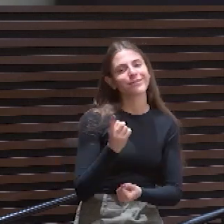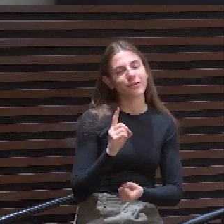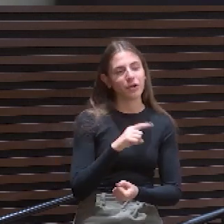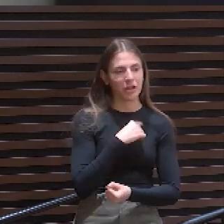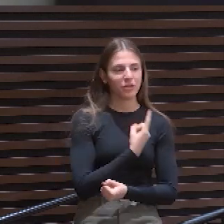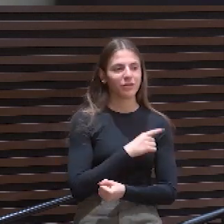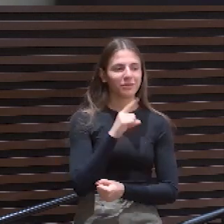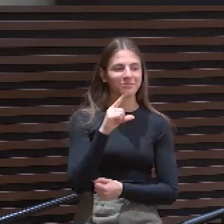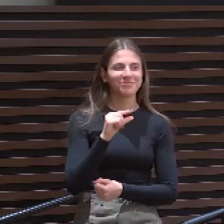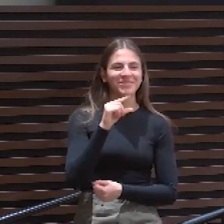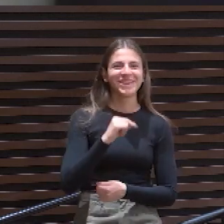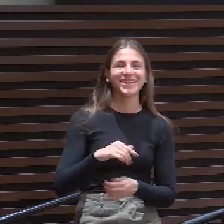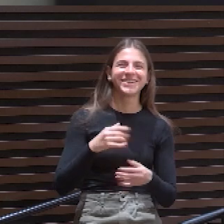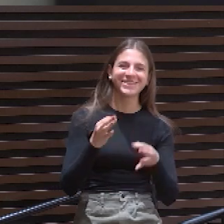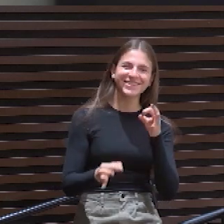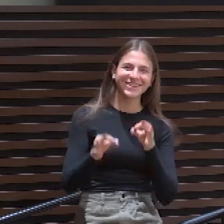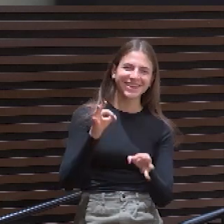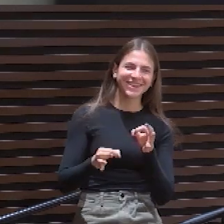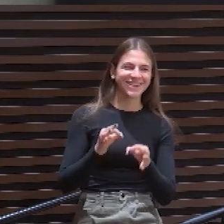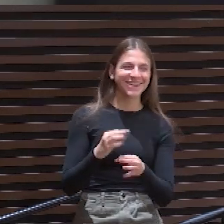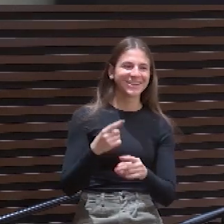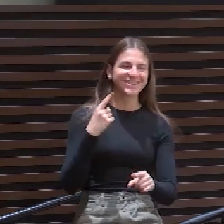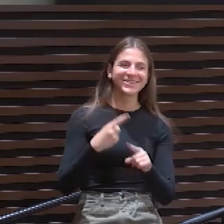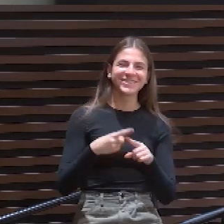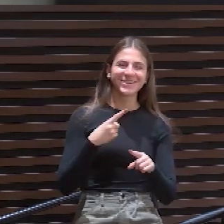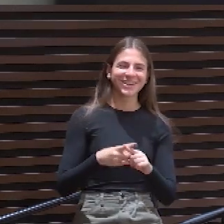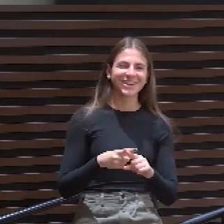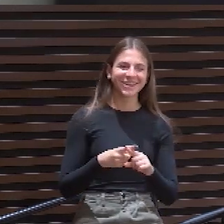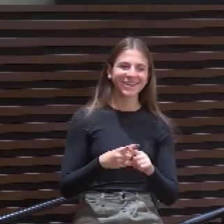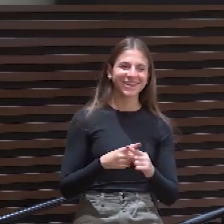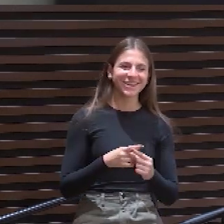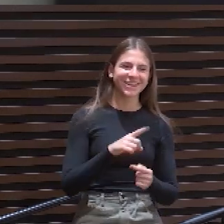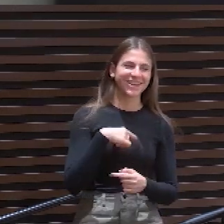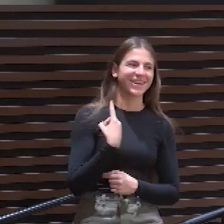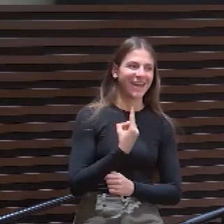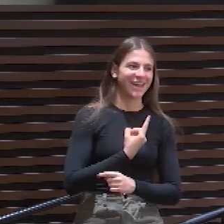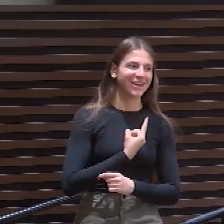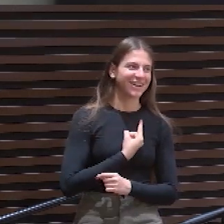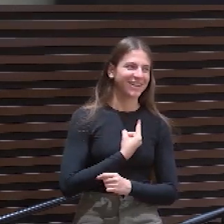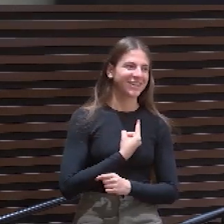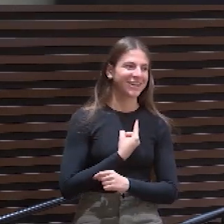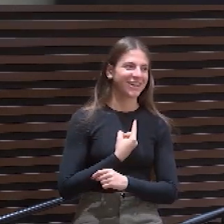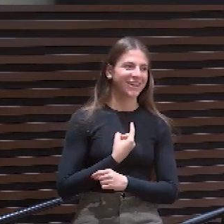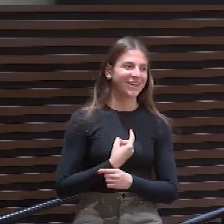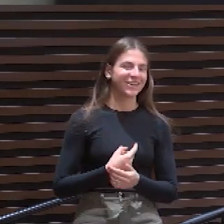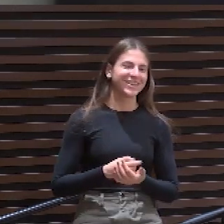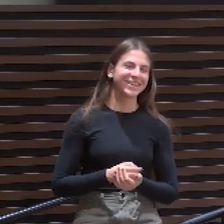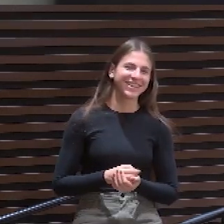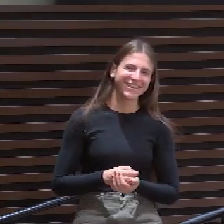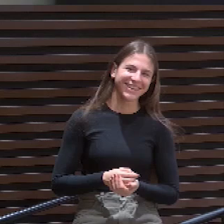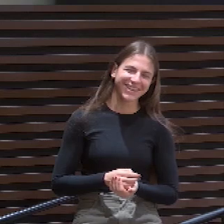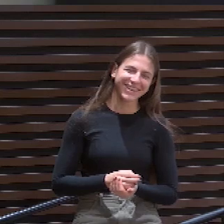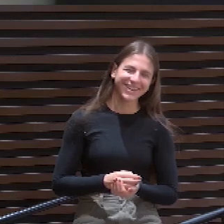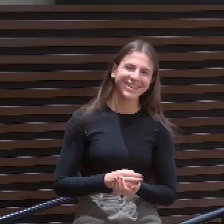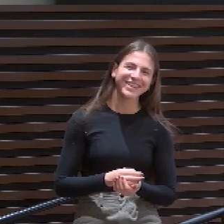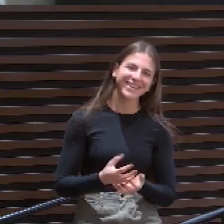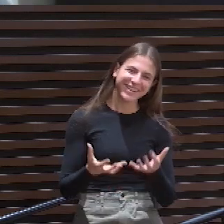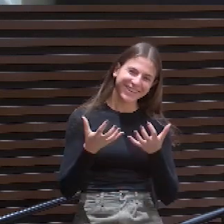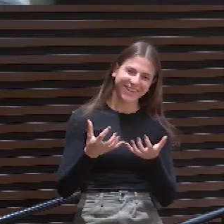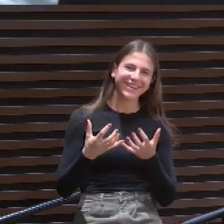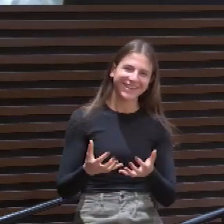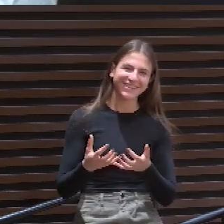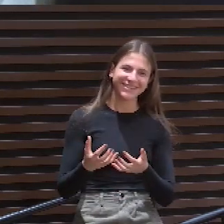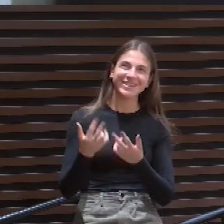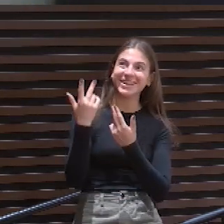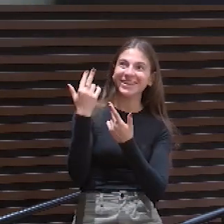julgadores. Por quê? Essa veio da nossa pretensão de querermos ser igual a Deus.